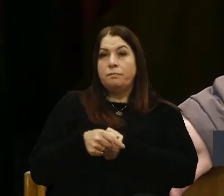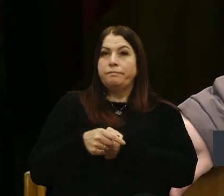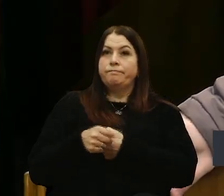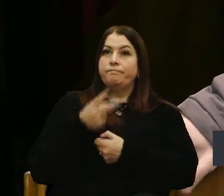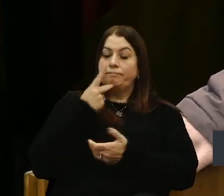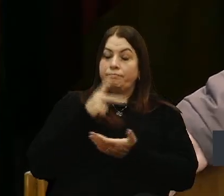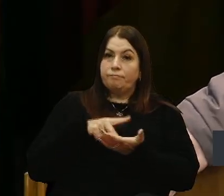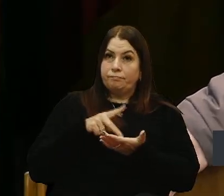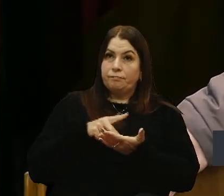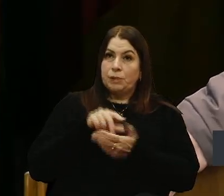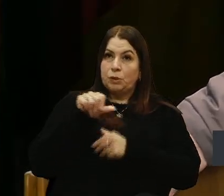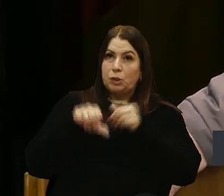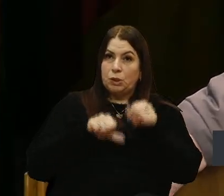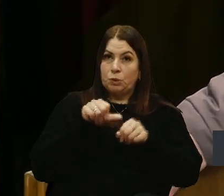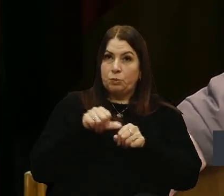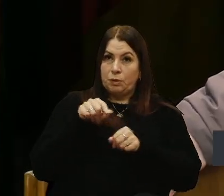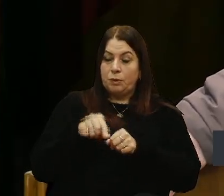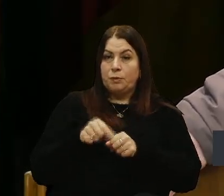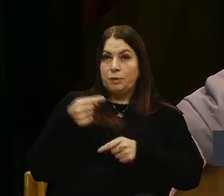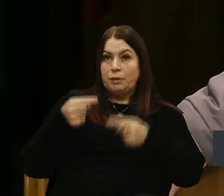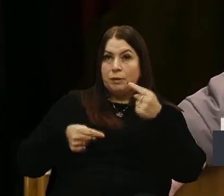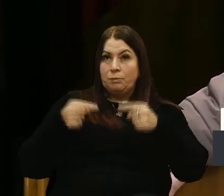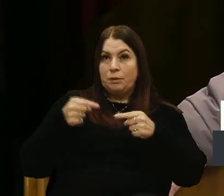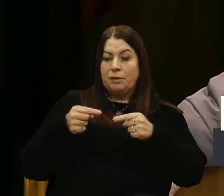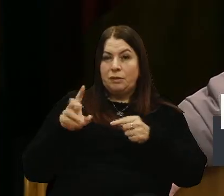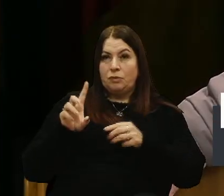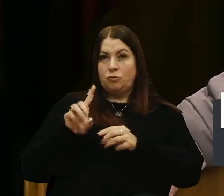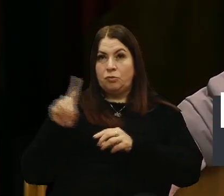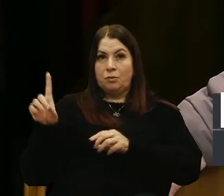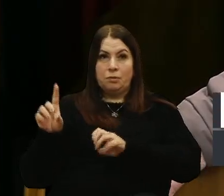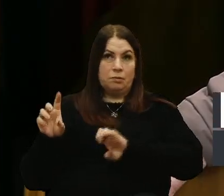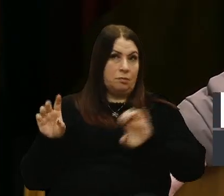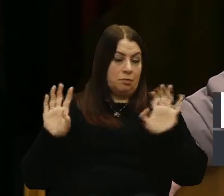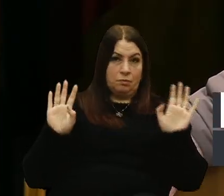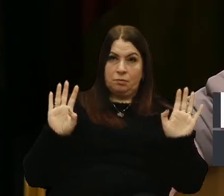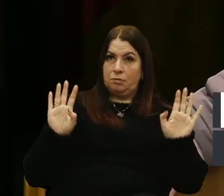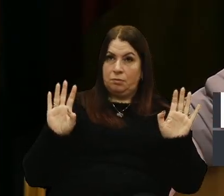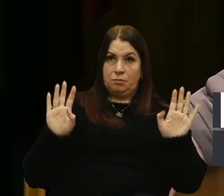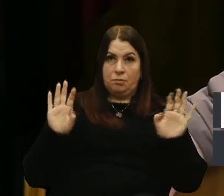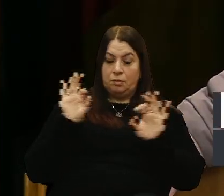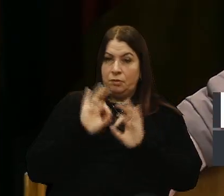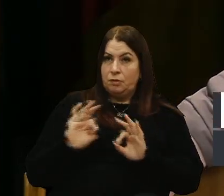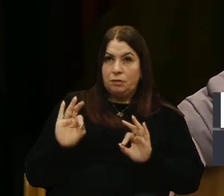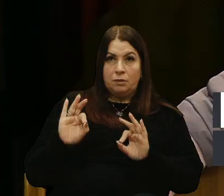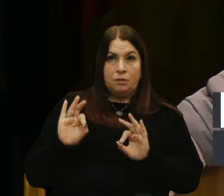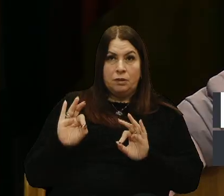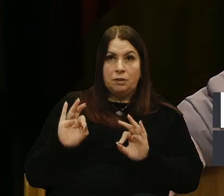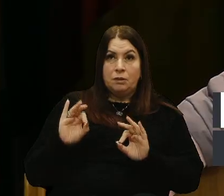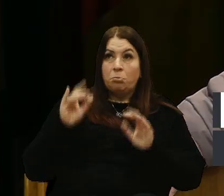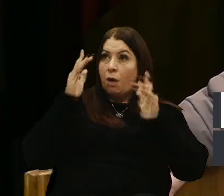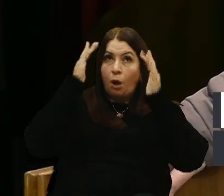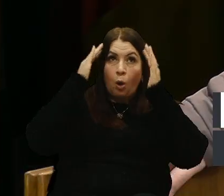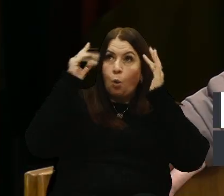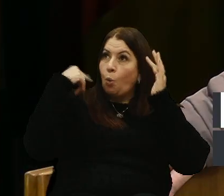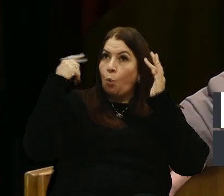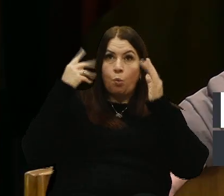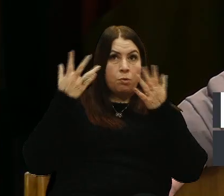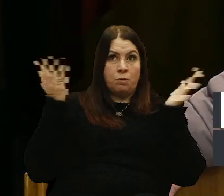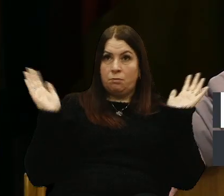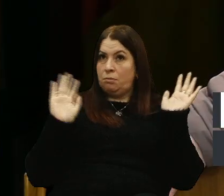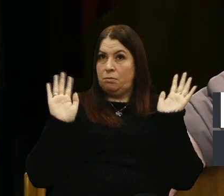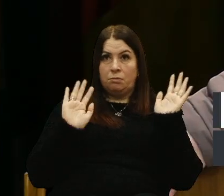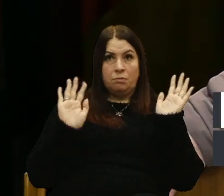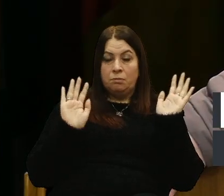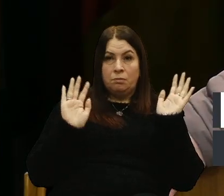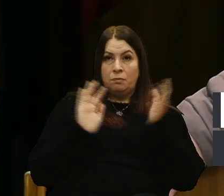nós transformar isso num debate de direita e esquerda e simples é um delírio total.